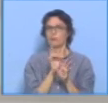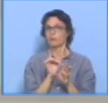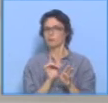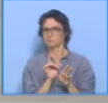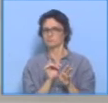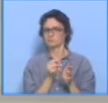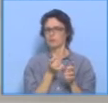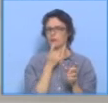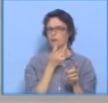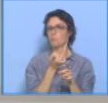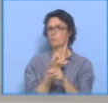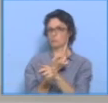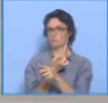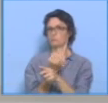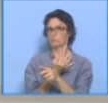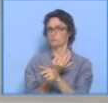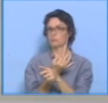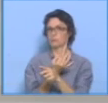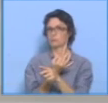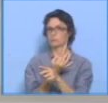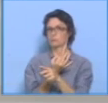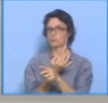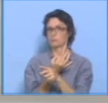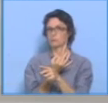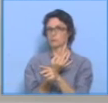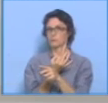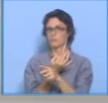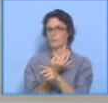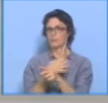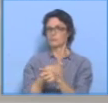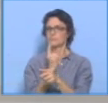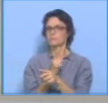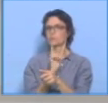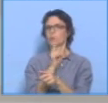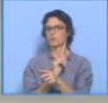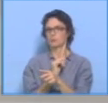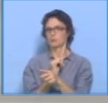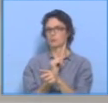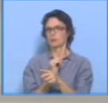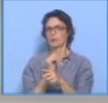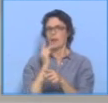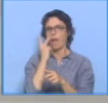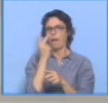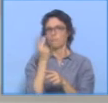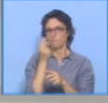pergunta que implica o essencial da vida humana.